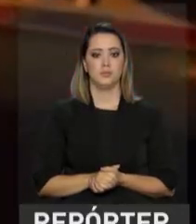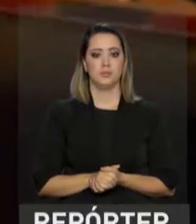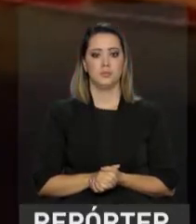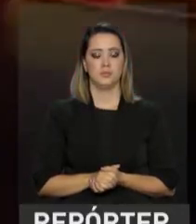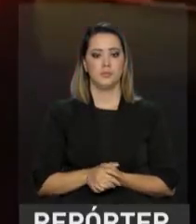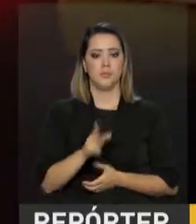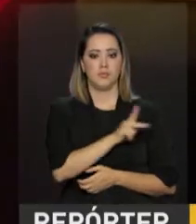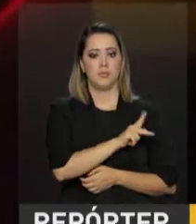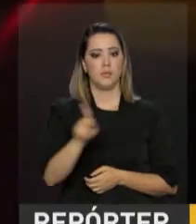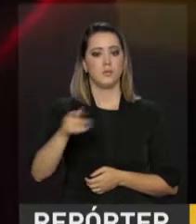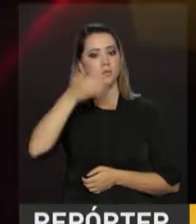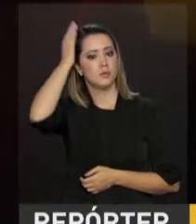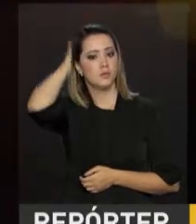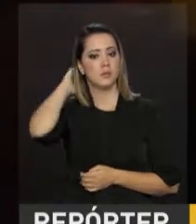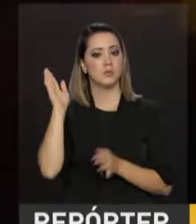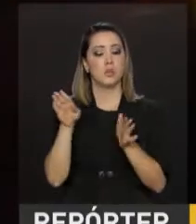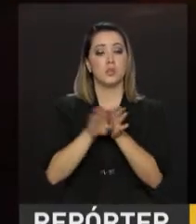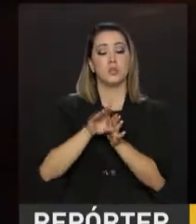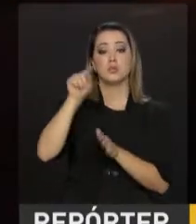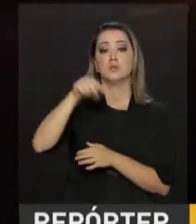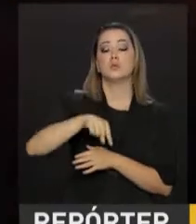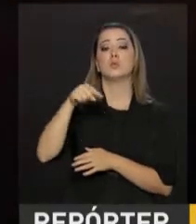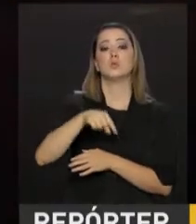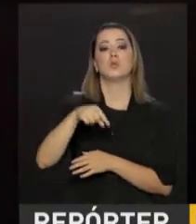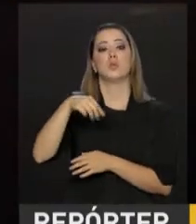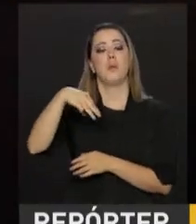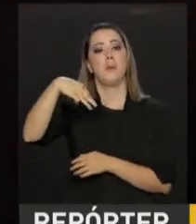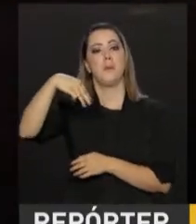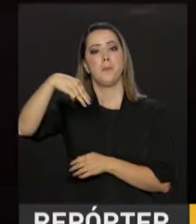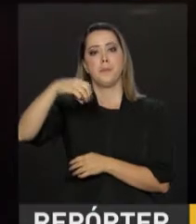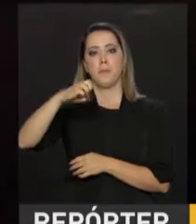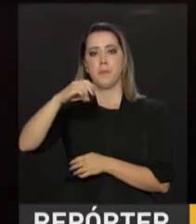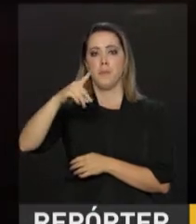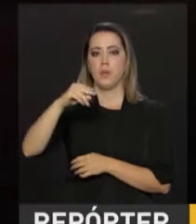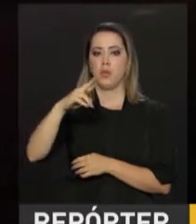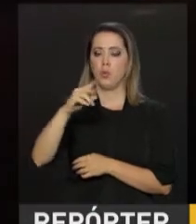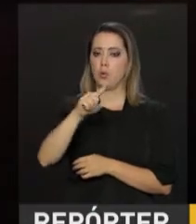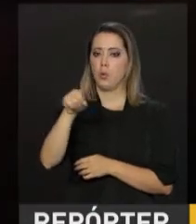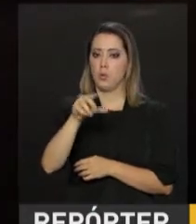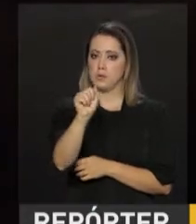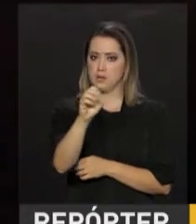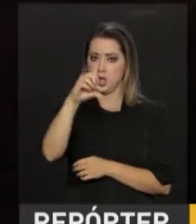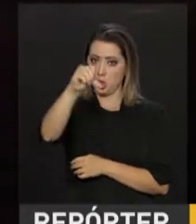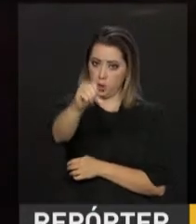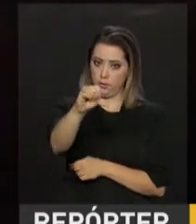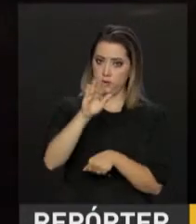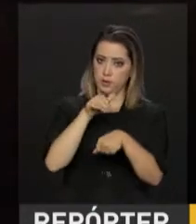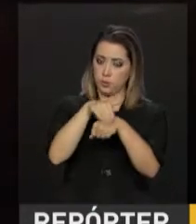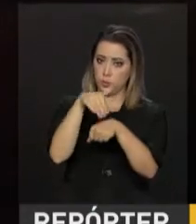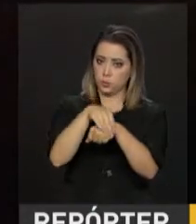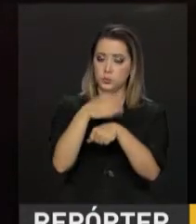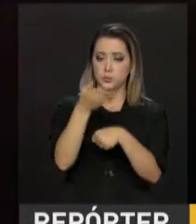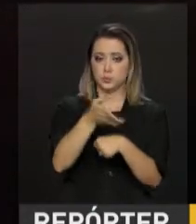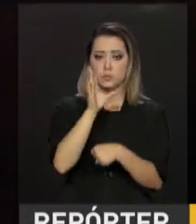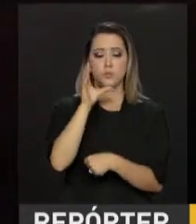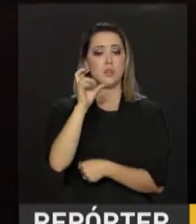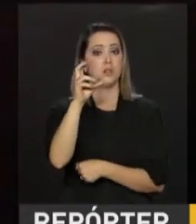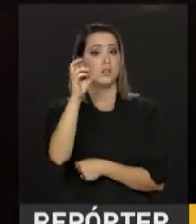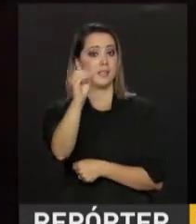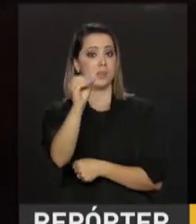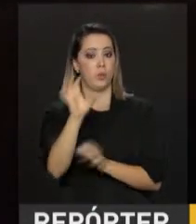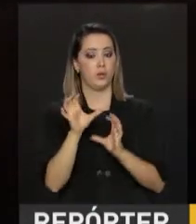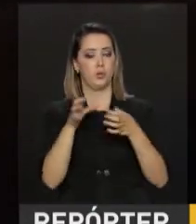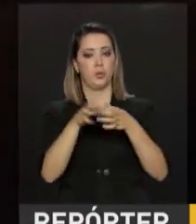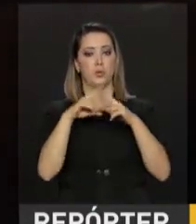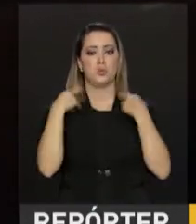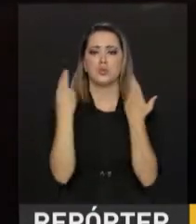O presidente Michel Temer chega aqui na cidade de Mendoza daqui a pouco, por volta das 9 horas. A Cúpula do Mercosul, de número 50, vai